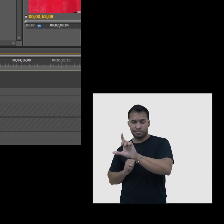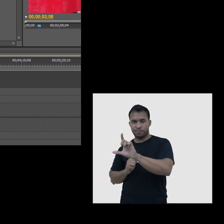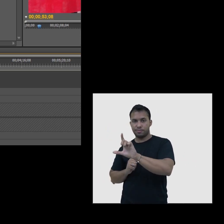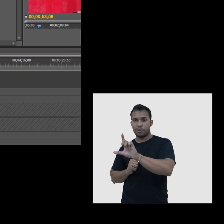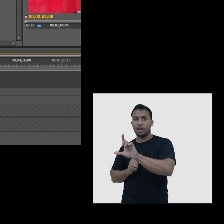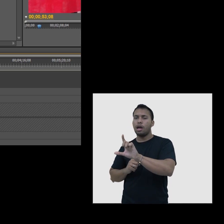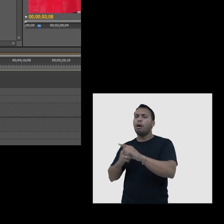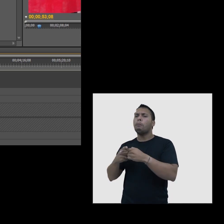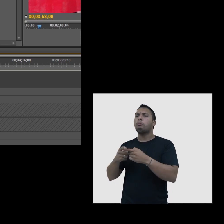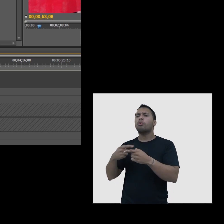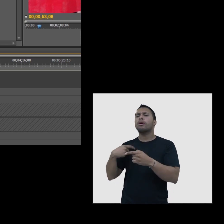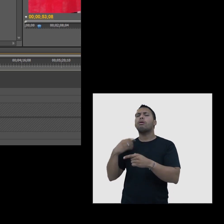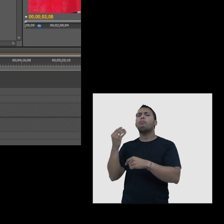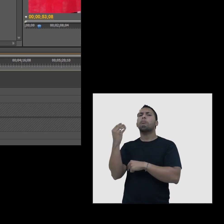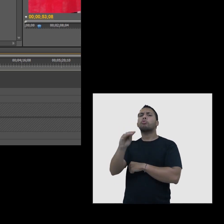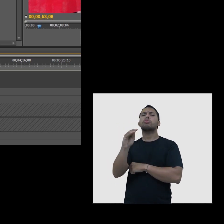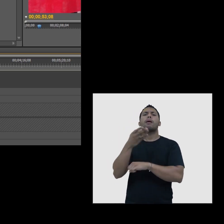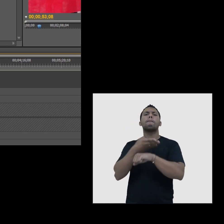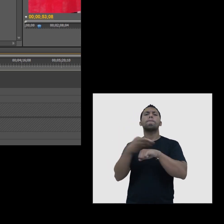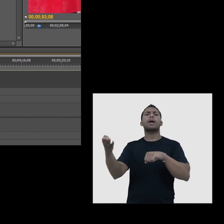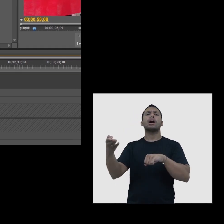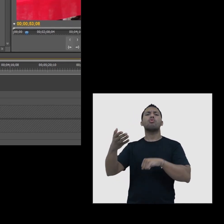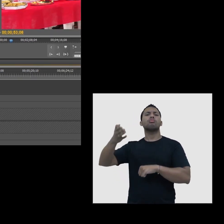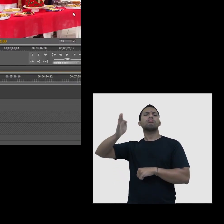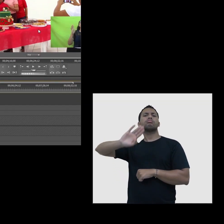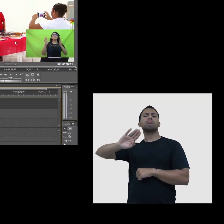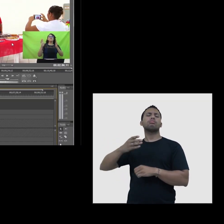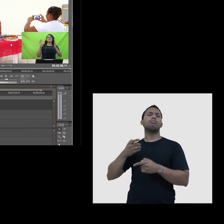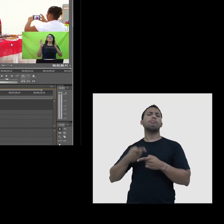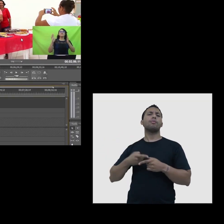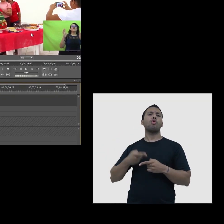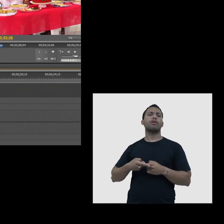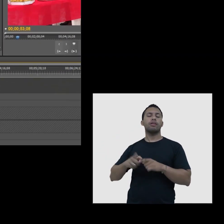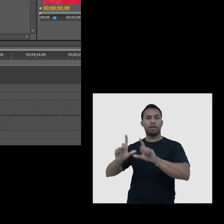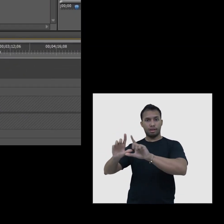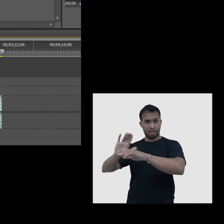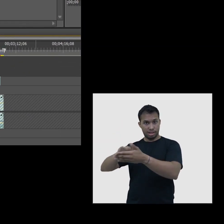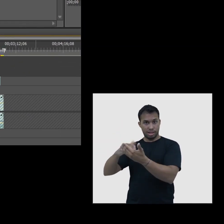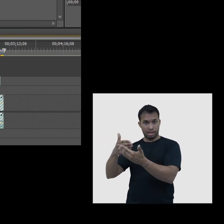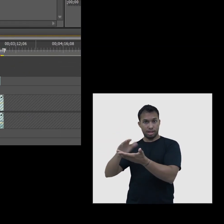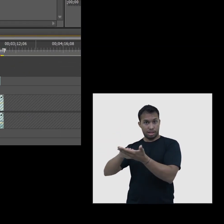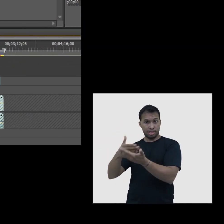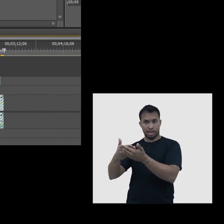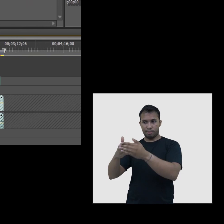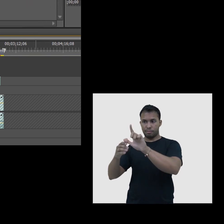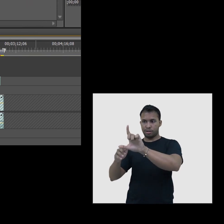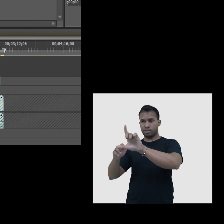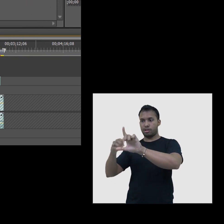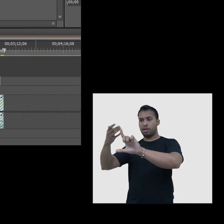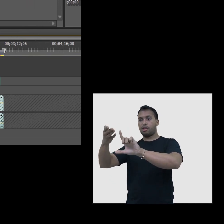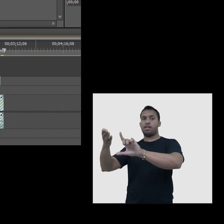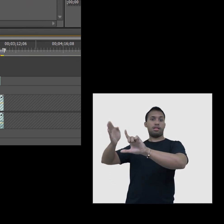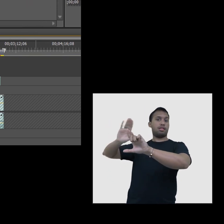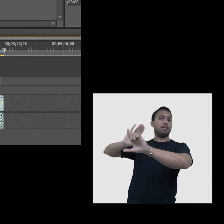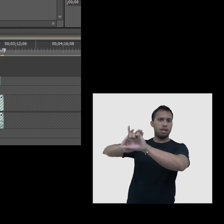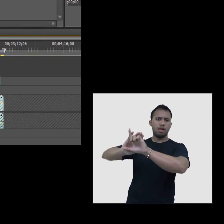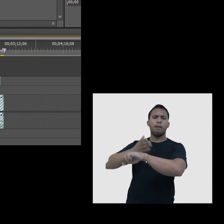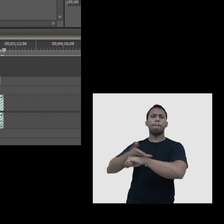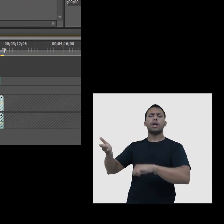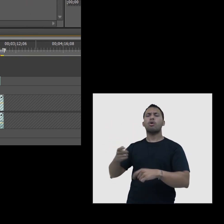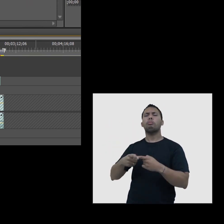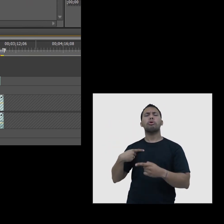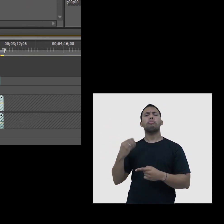fundo verde será removido e a gente vai colocar entre a camada do intérprete e a camada do vídeo